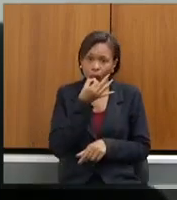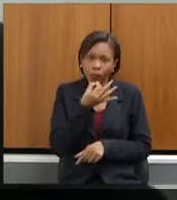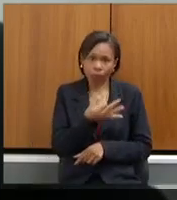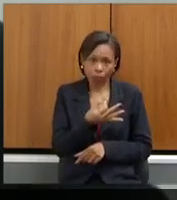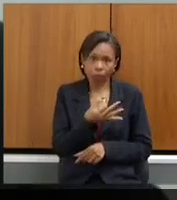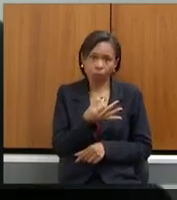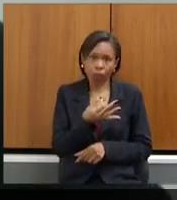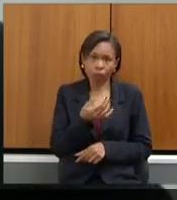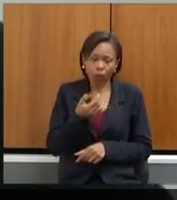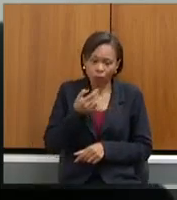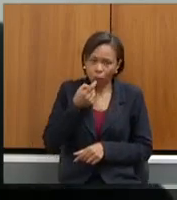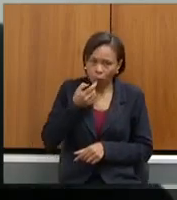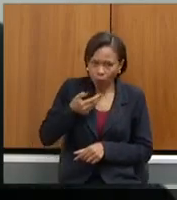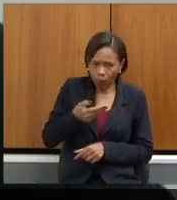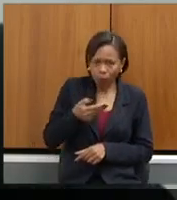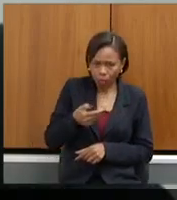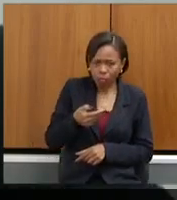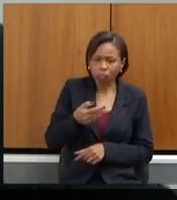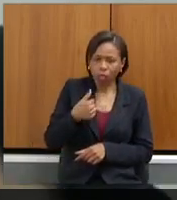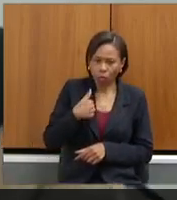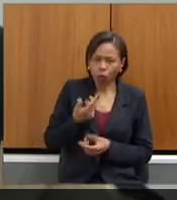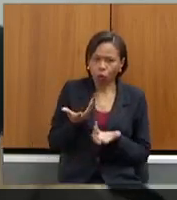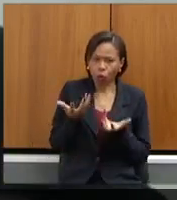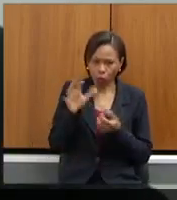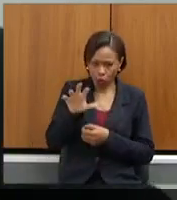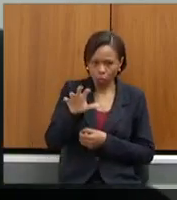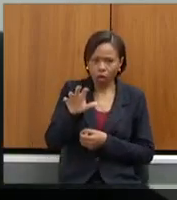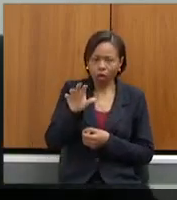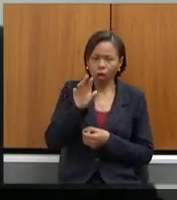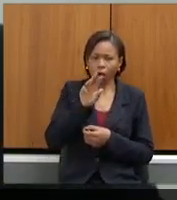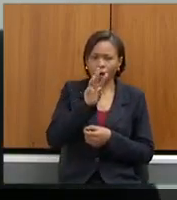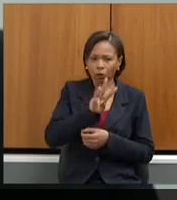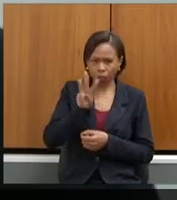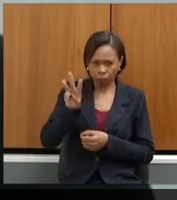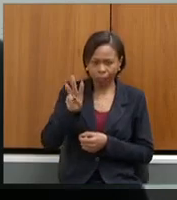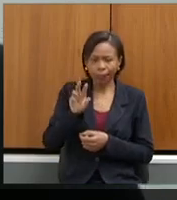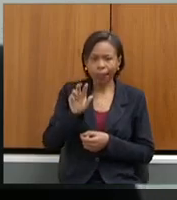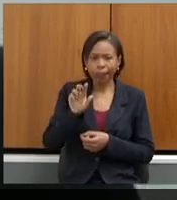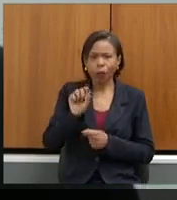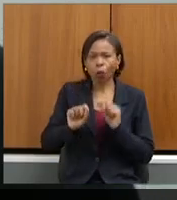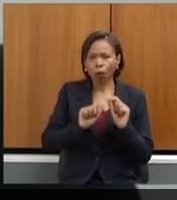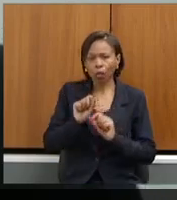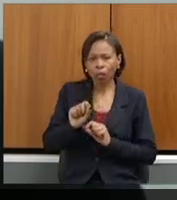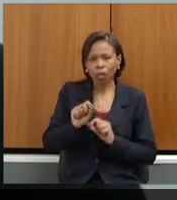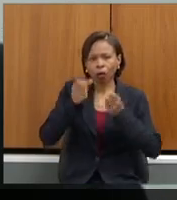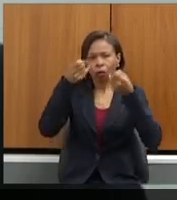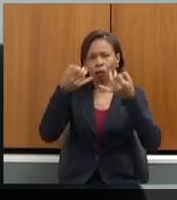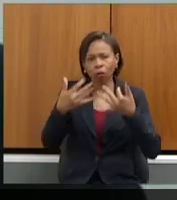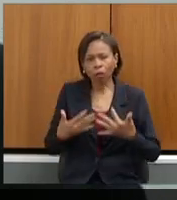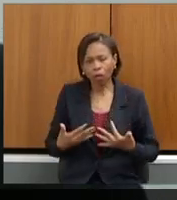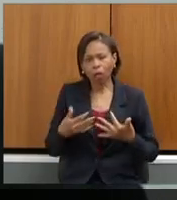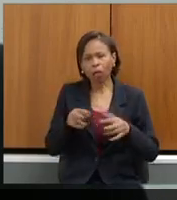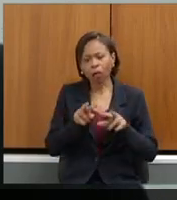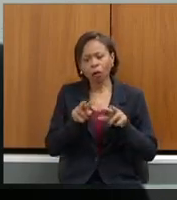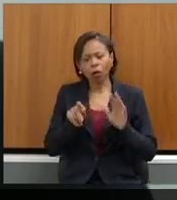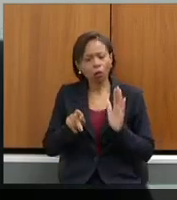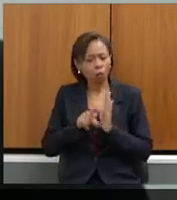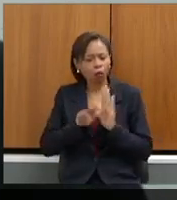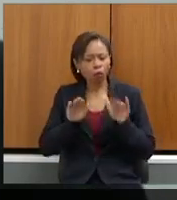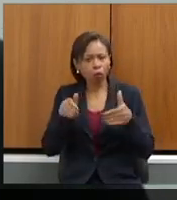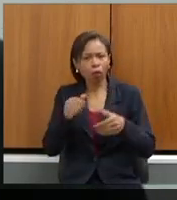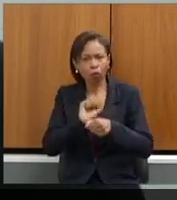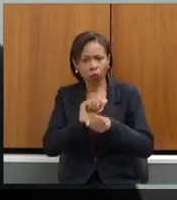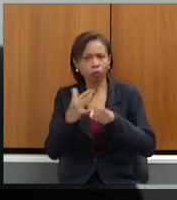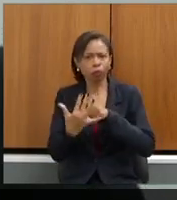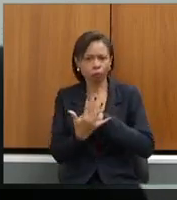breve apresentarei não se leve a criação de um programa especial de vacinação do convívio é do covid-19 especificamente porque